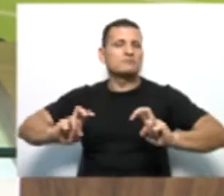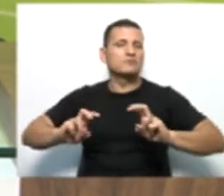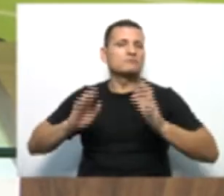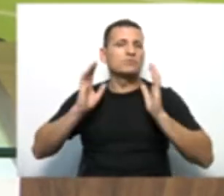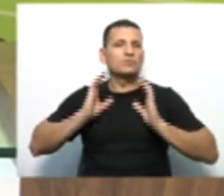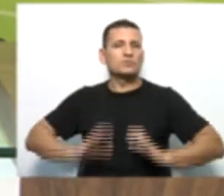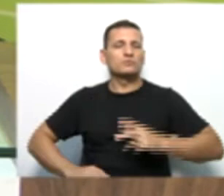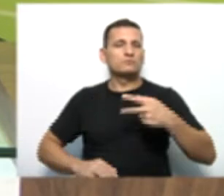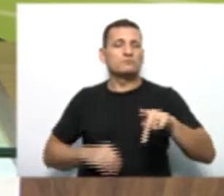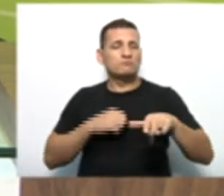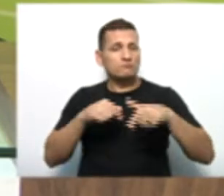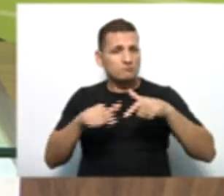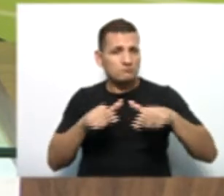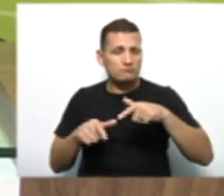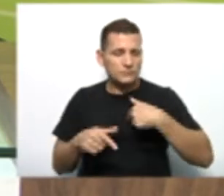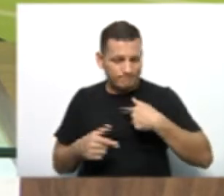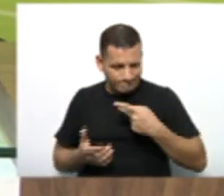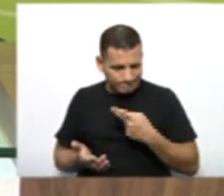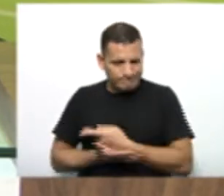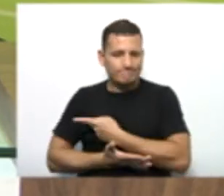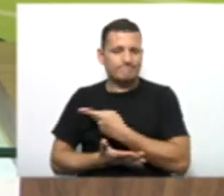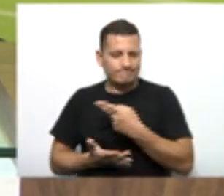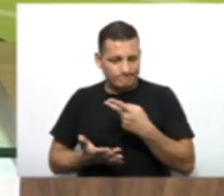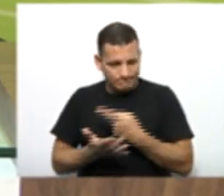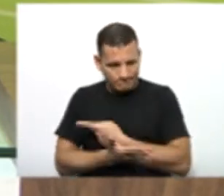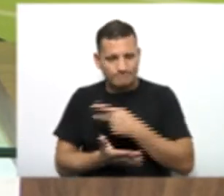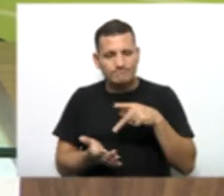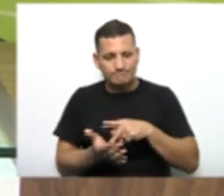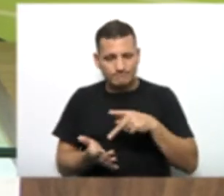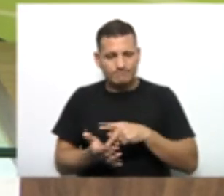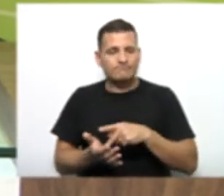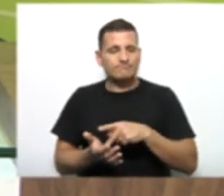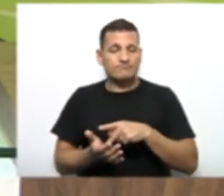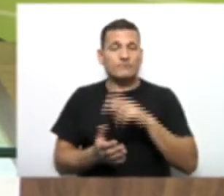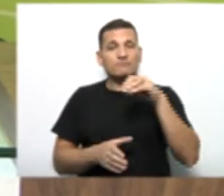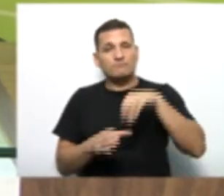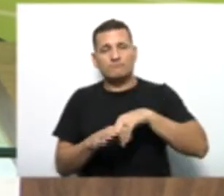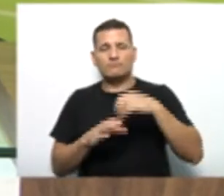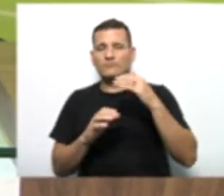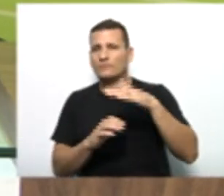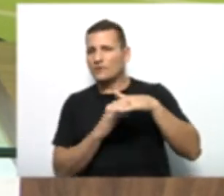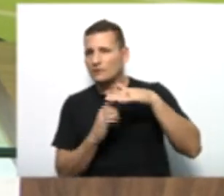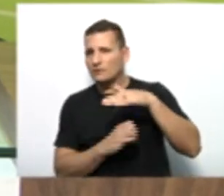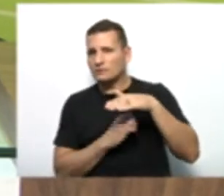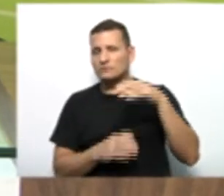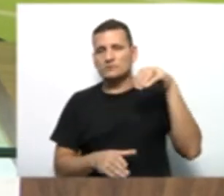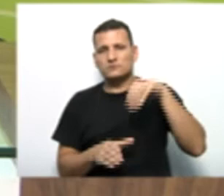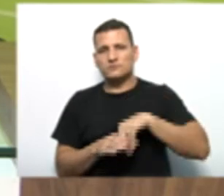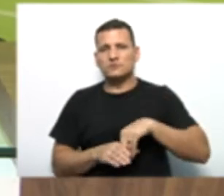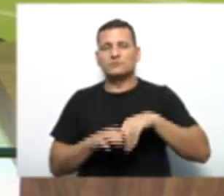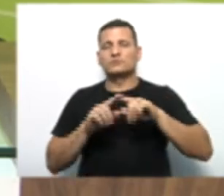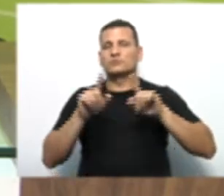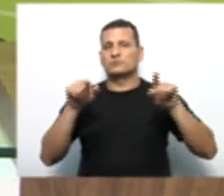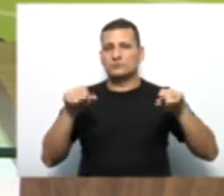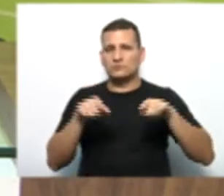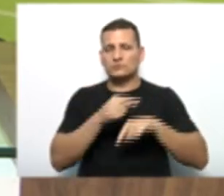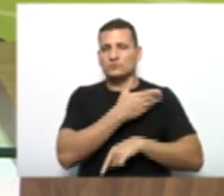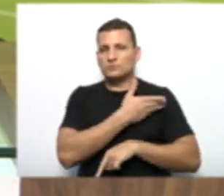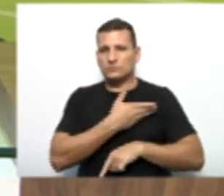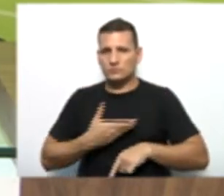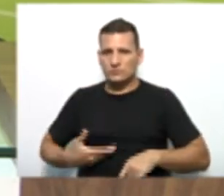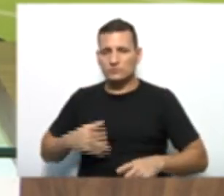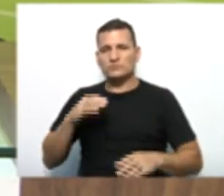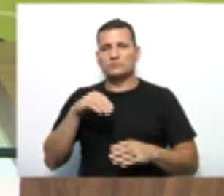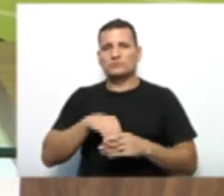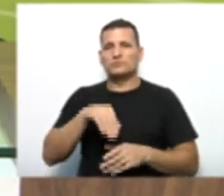no dia de trabalho, que você errou. Isso é fundamental dentro de uma empresa, dentro de um órgão público, dentro de uma ONG, dentro